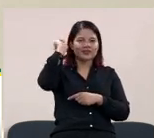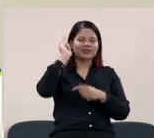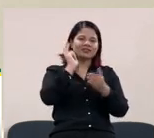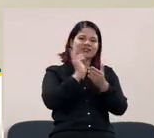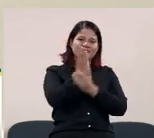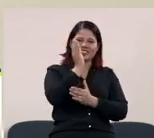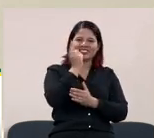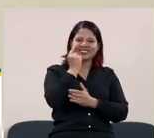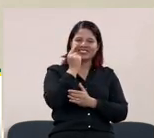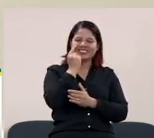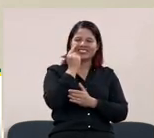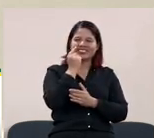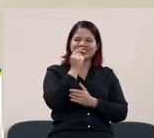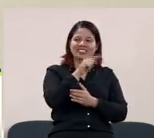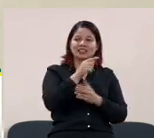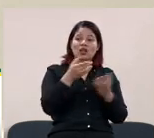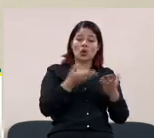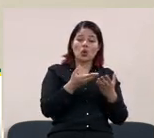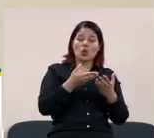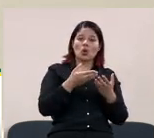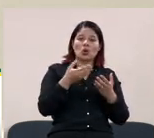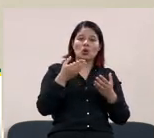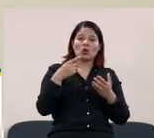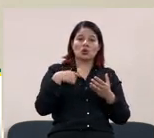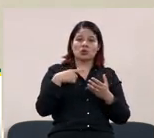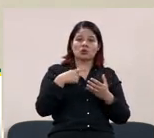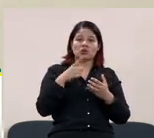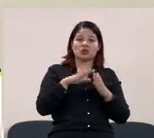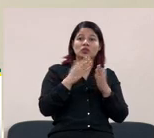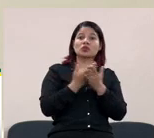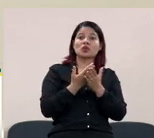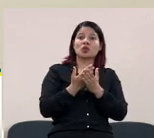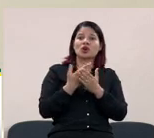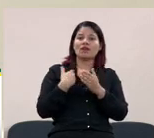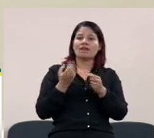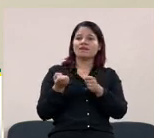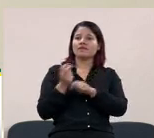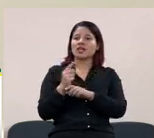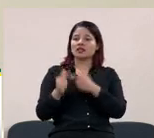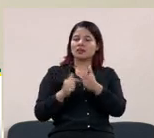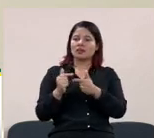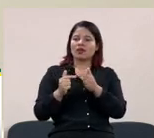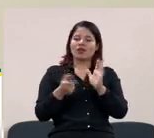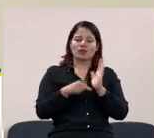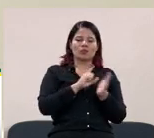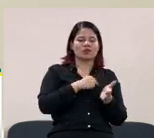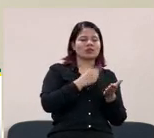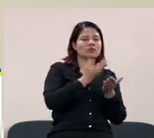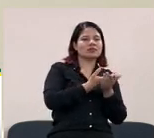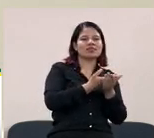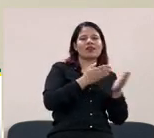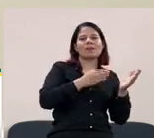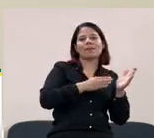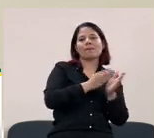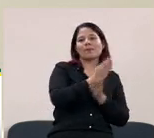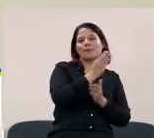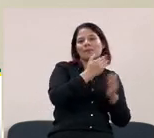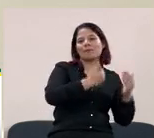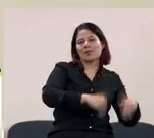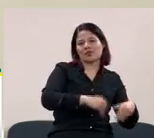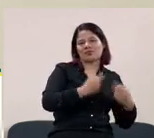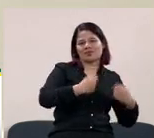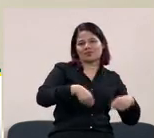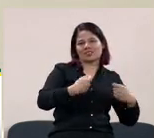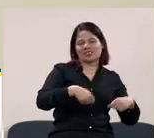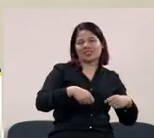para entrar na Escola Industrial, hoje Ginásio Macapá, eu tinha que fazer prova. Então, tinha o curso de admissão. Então, eu